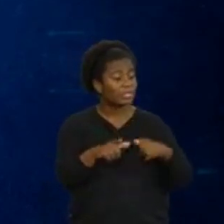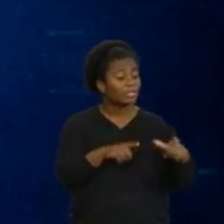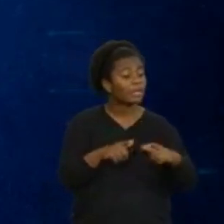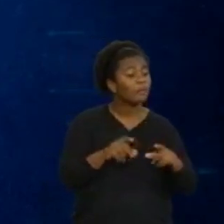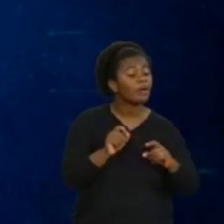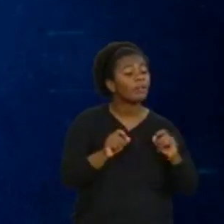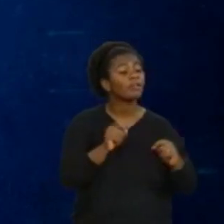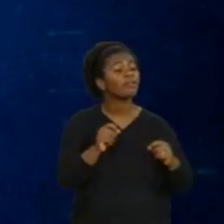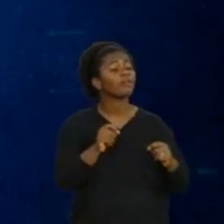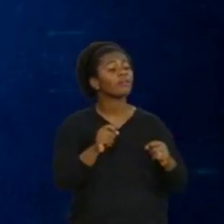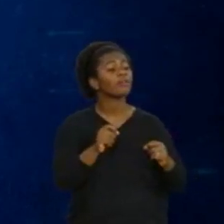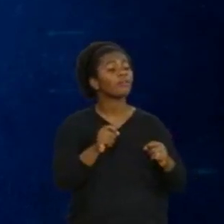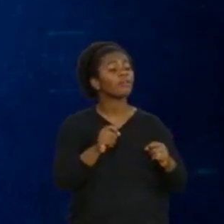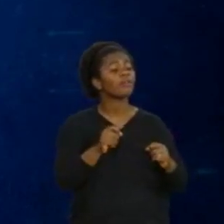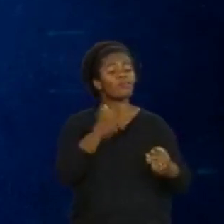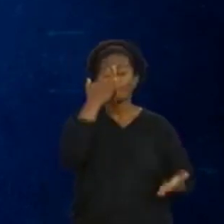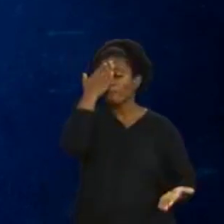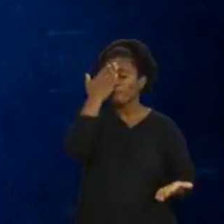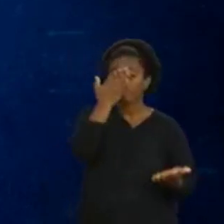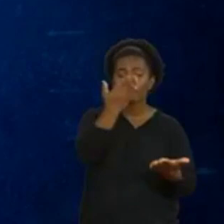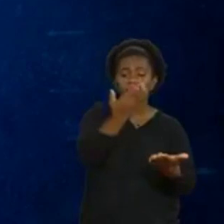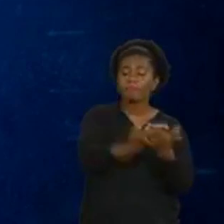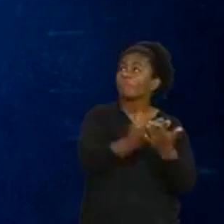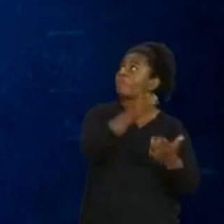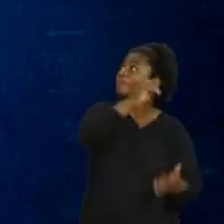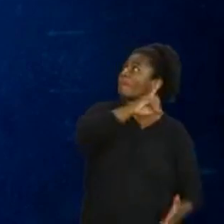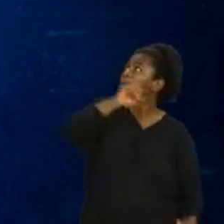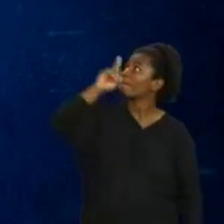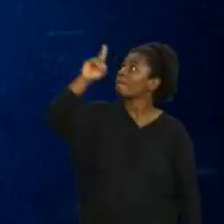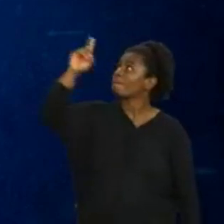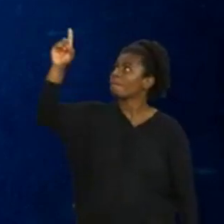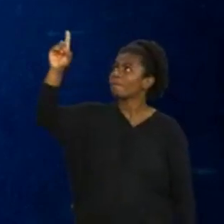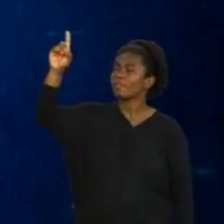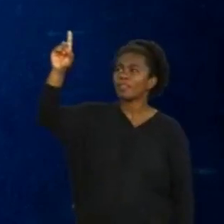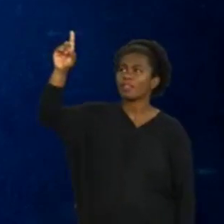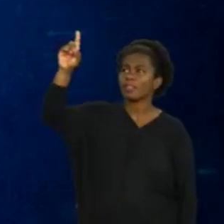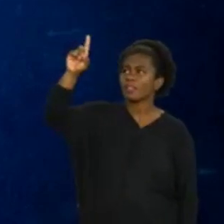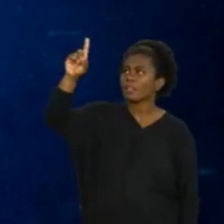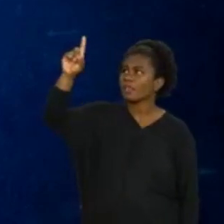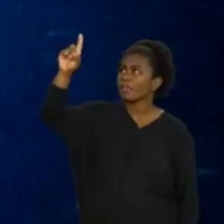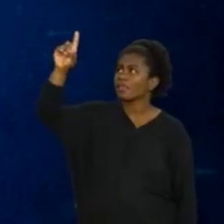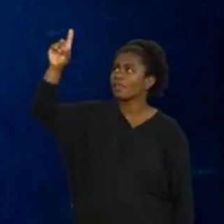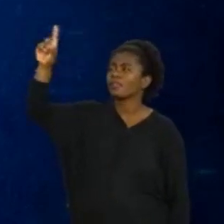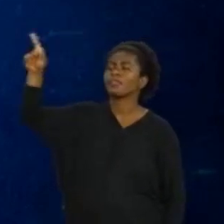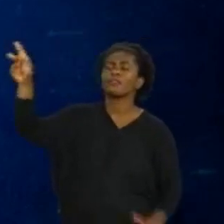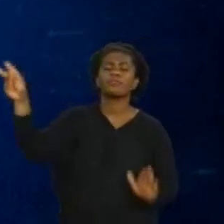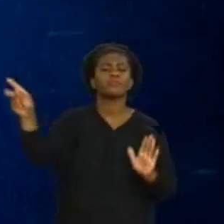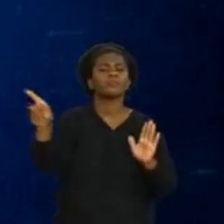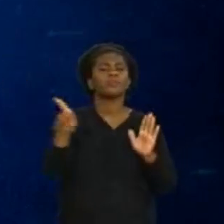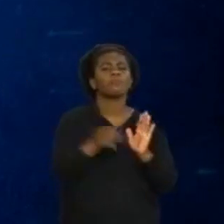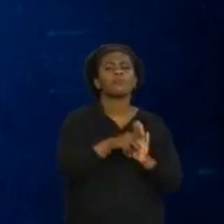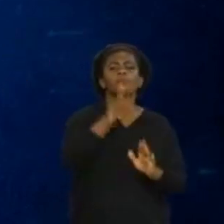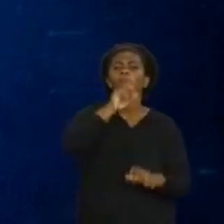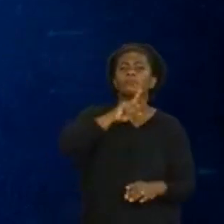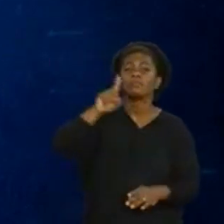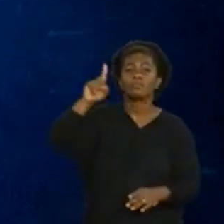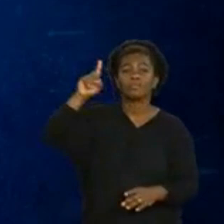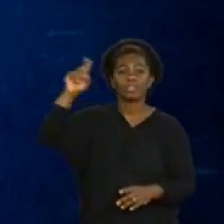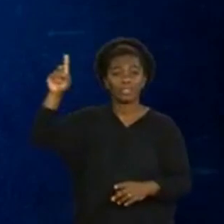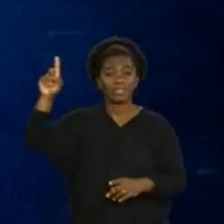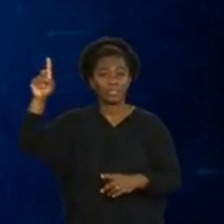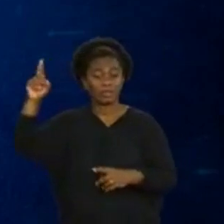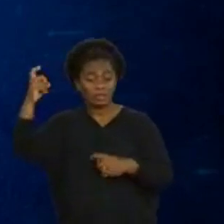é descansar em mim. É meu, somente meu. É meu,